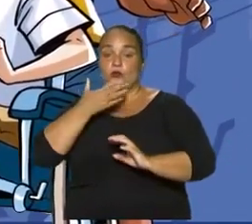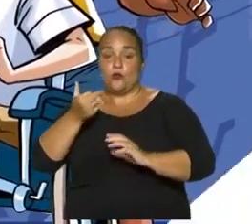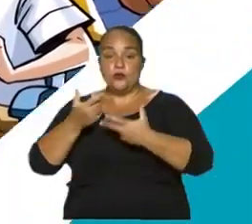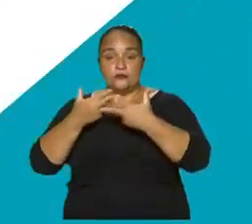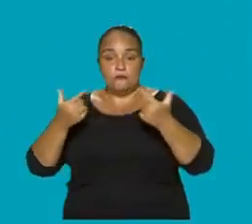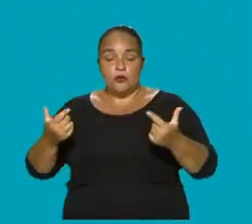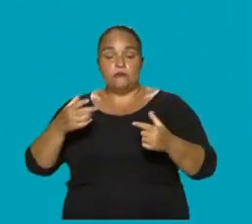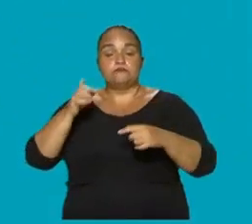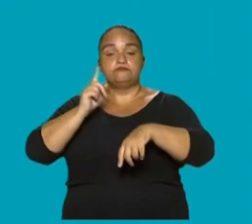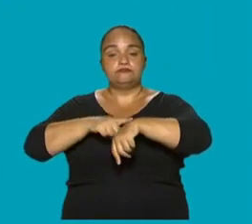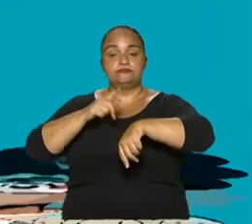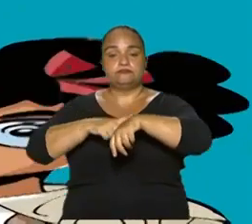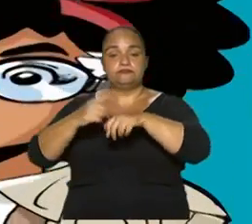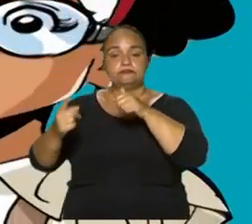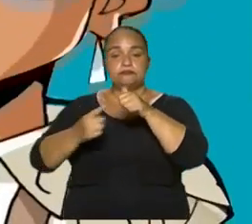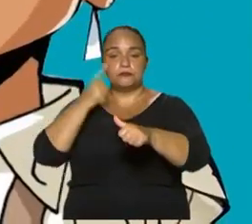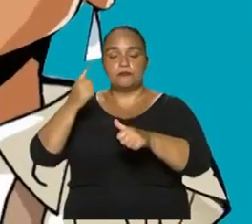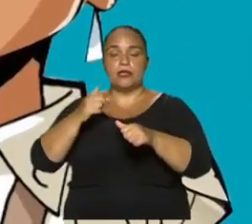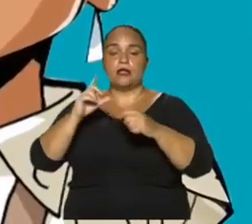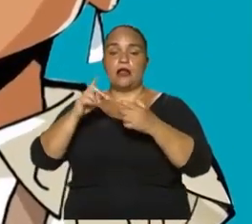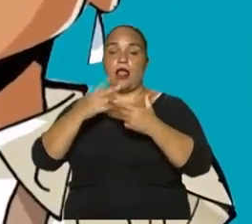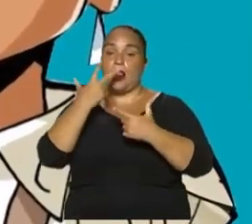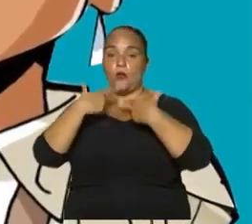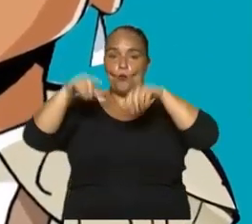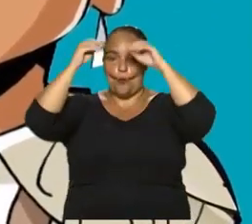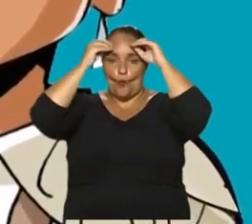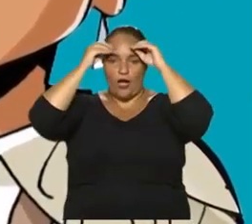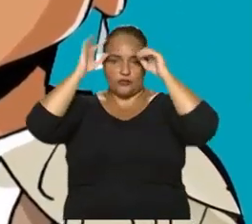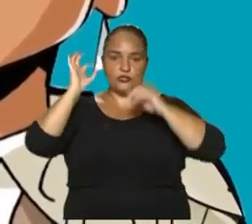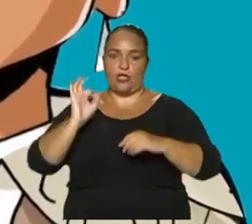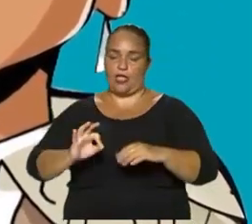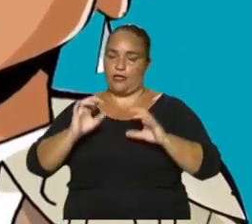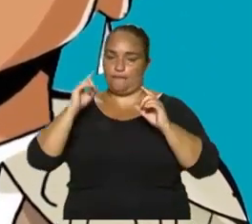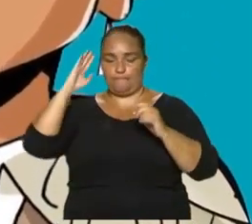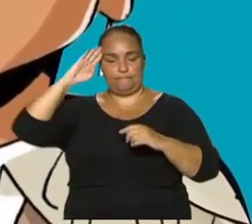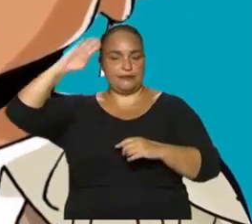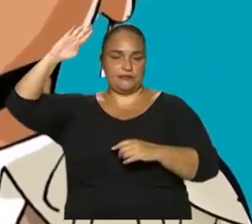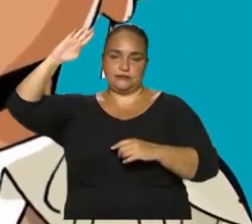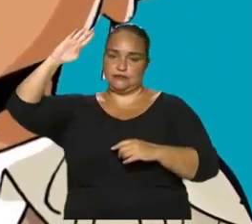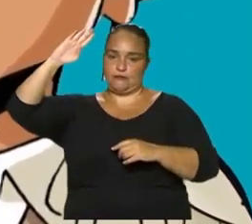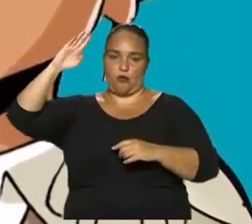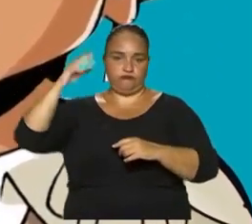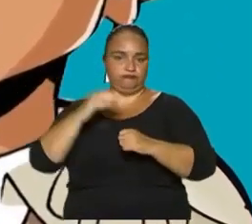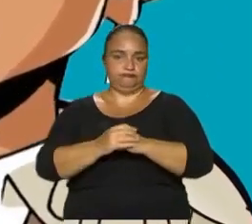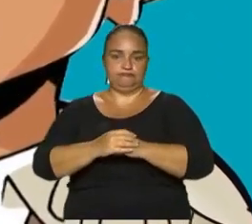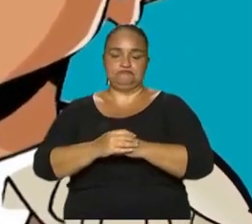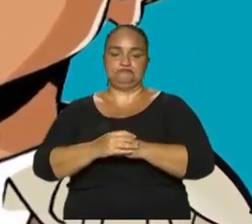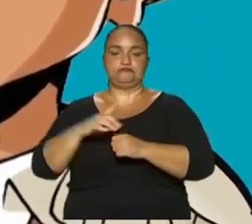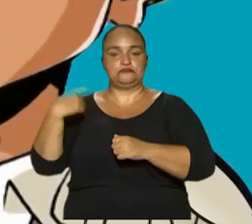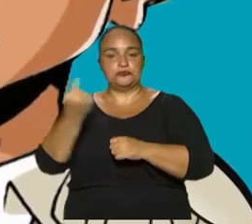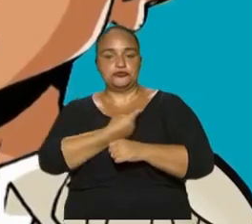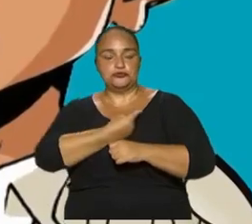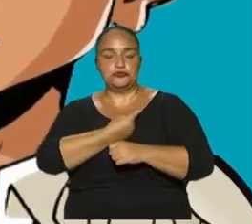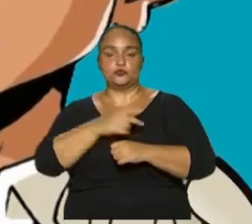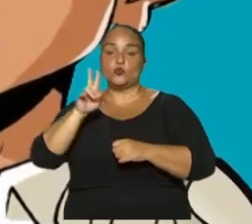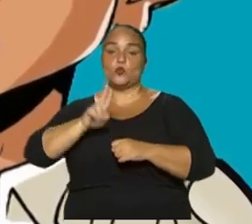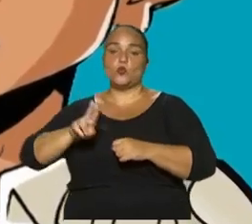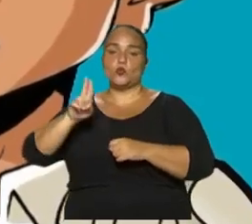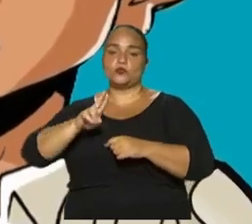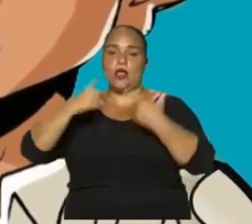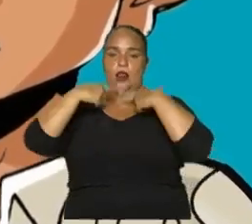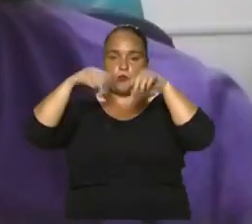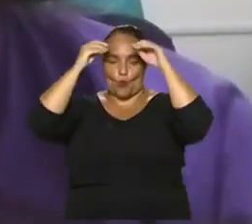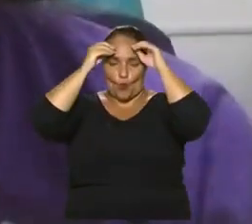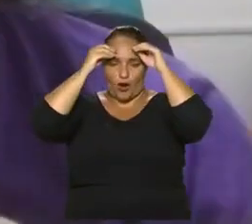no primeiro momento a questão da linguagem é uma questão central para a gente usar essa linguagem,